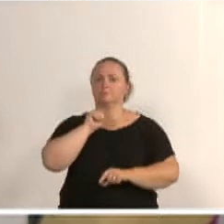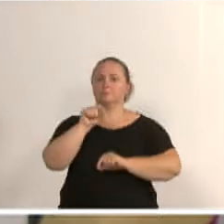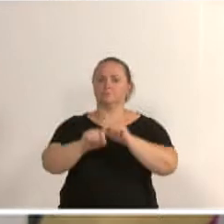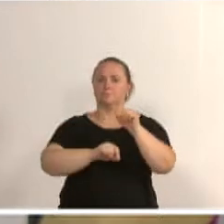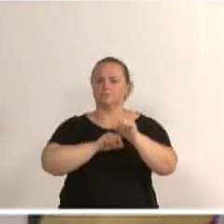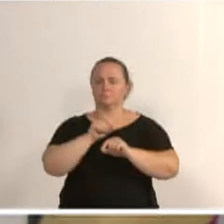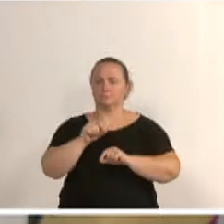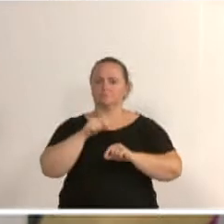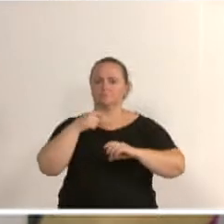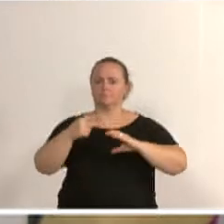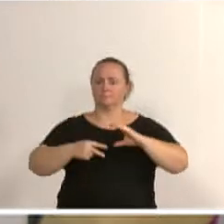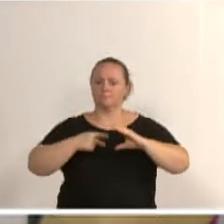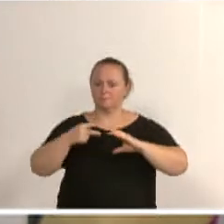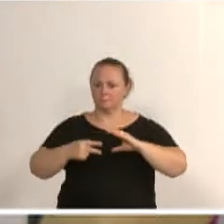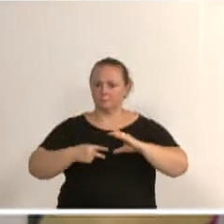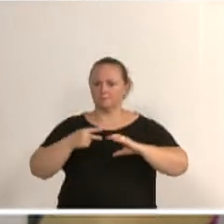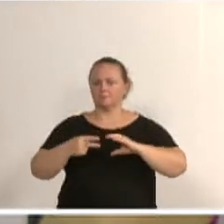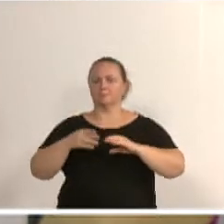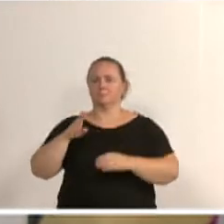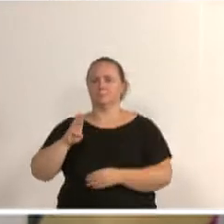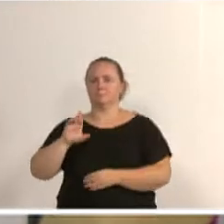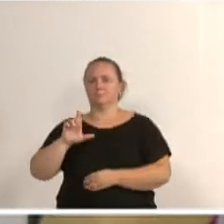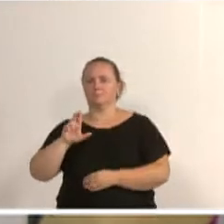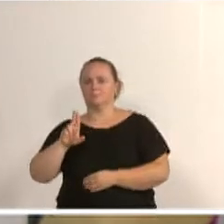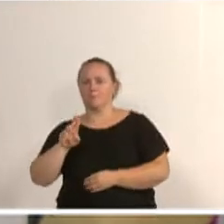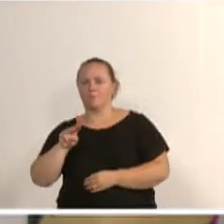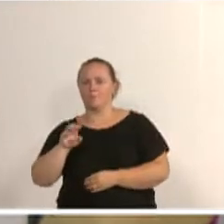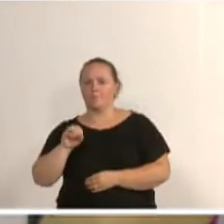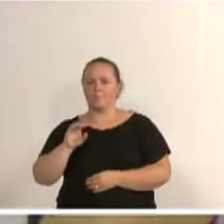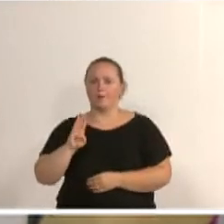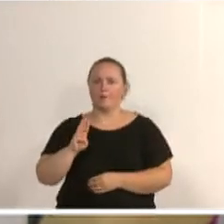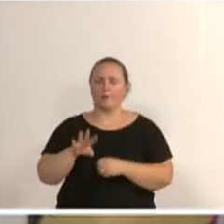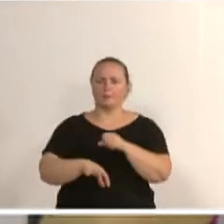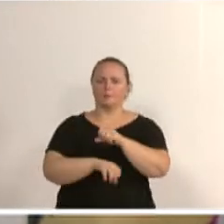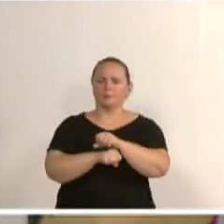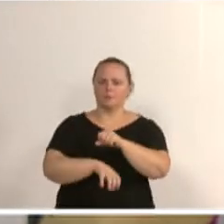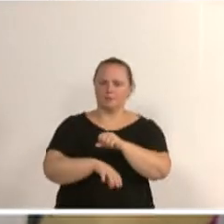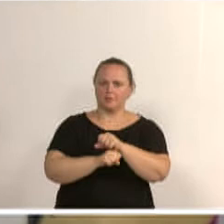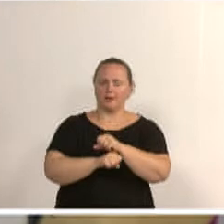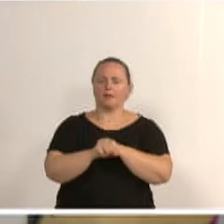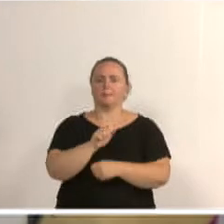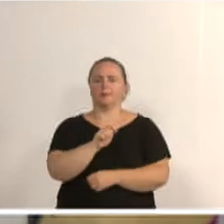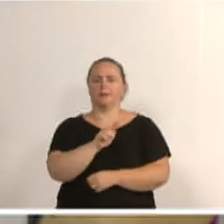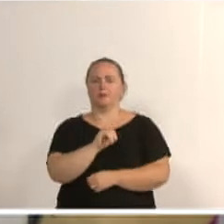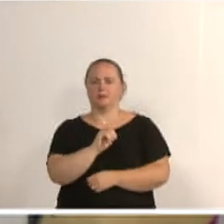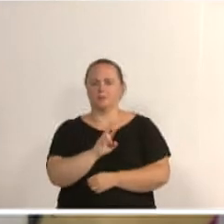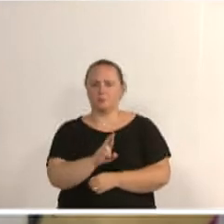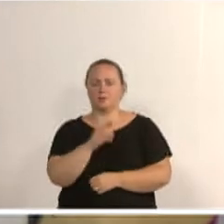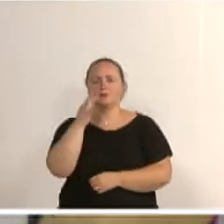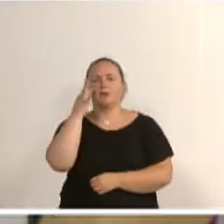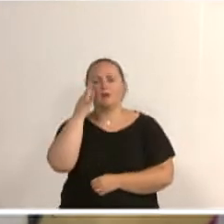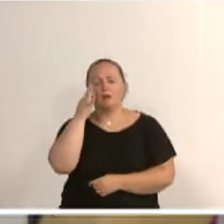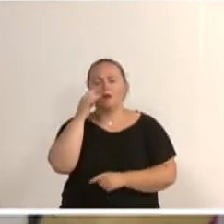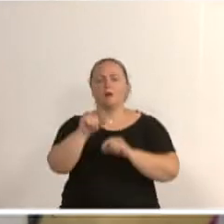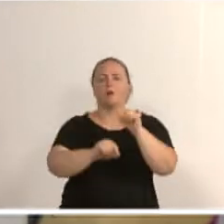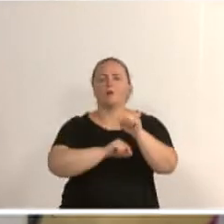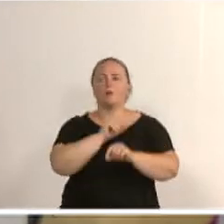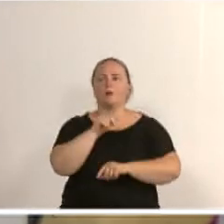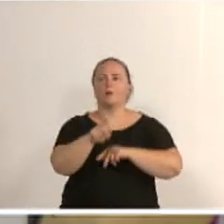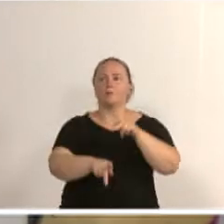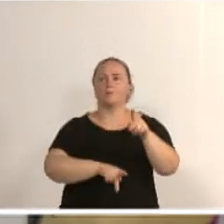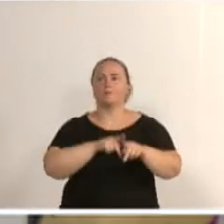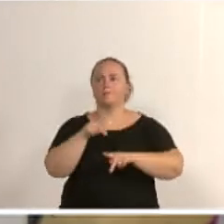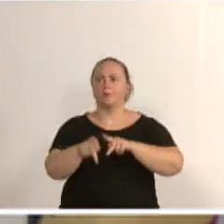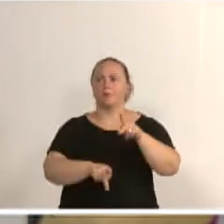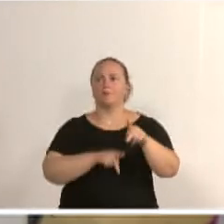Blumenau, a Blumob, o CETERB, né, e a agência ouçam os clamores da população lá